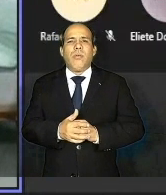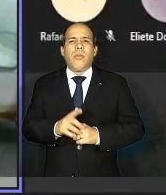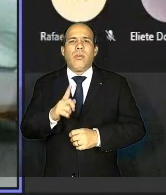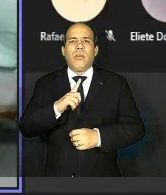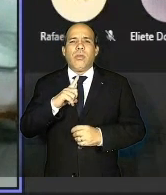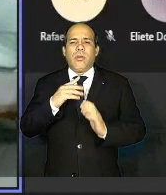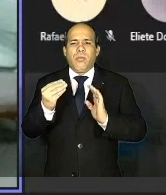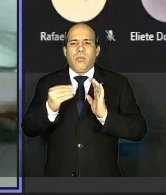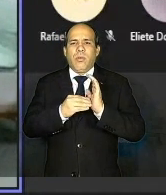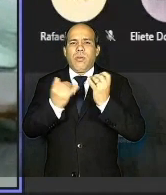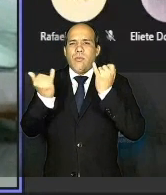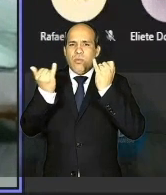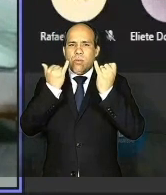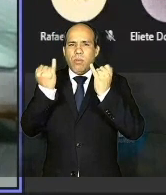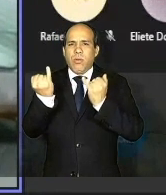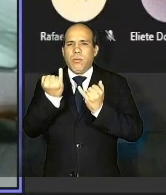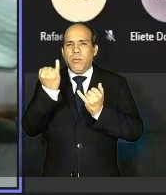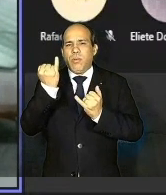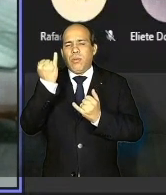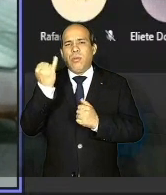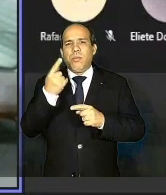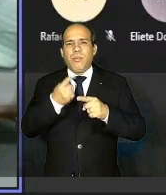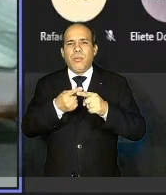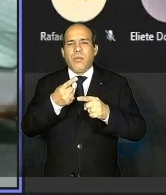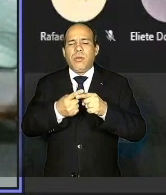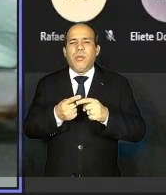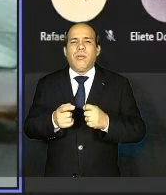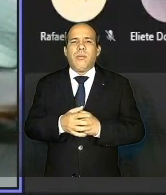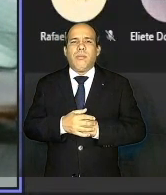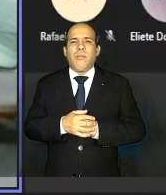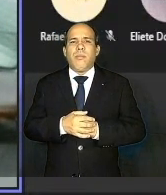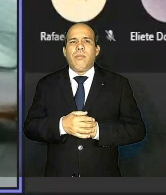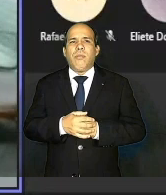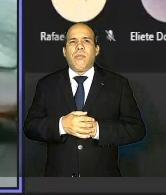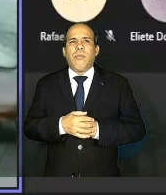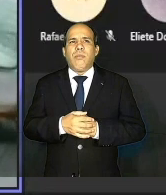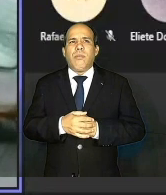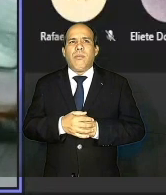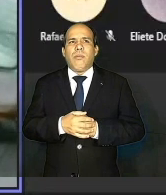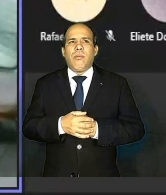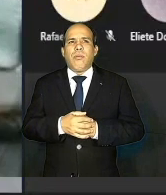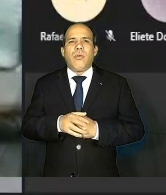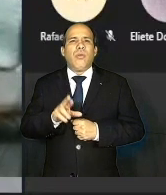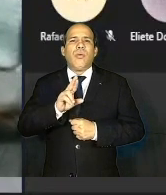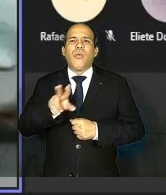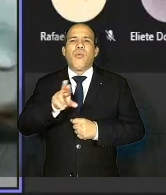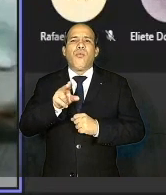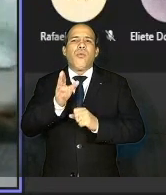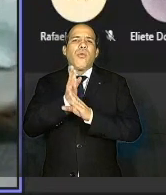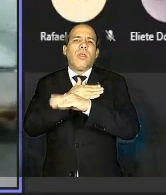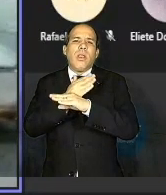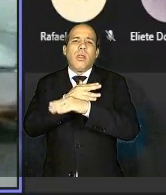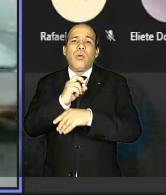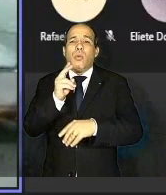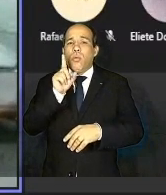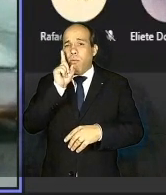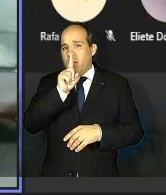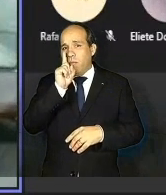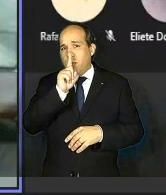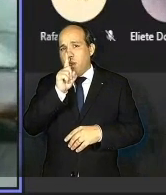Maruzan. Aqui até um dado relevante para essa finalidade, né? Porque não foi aqui